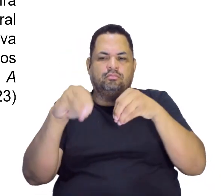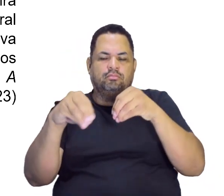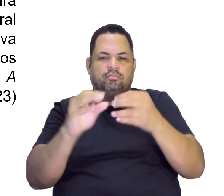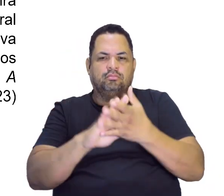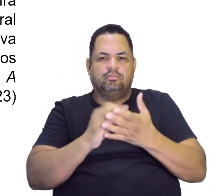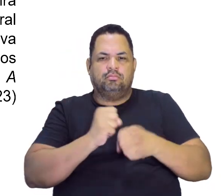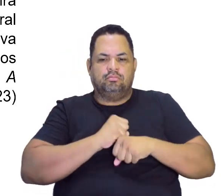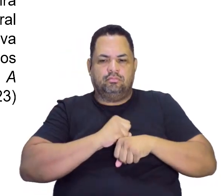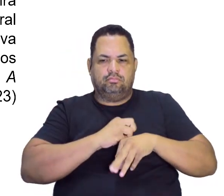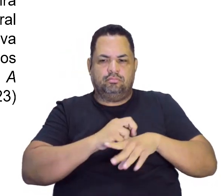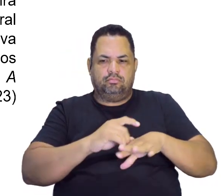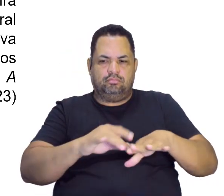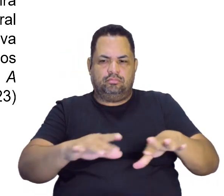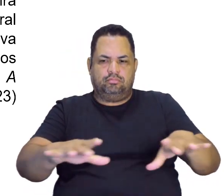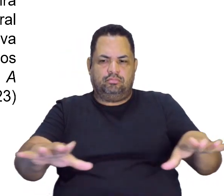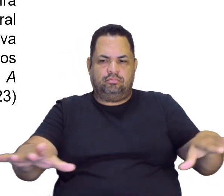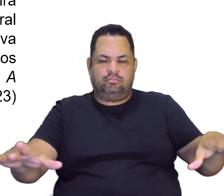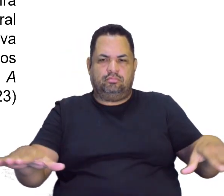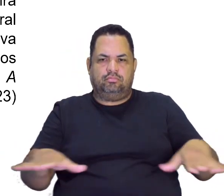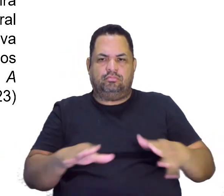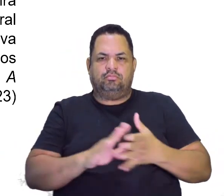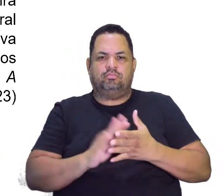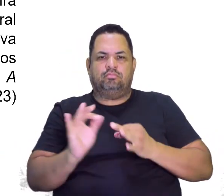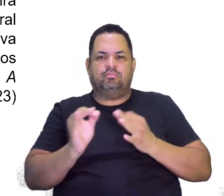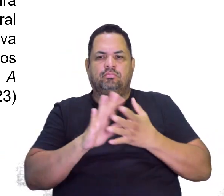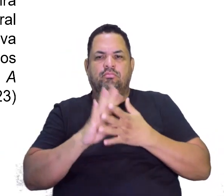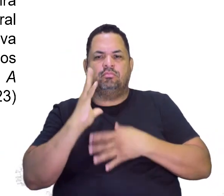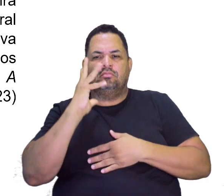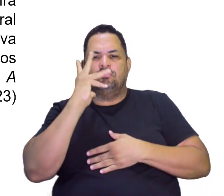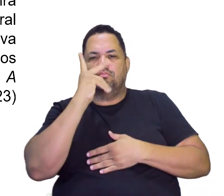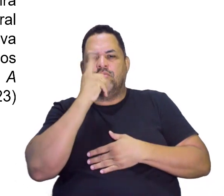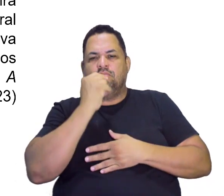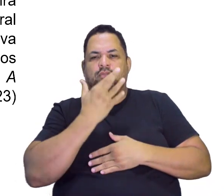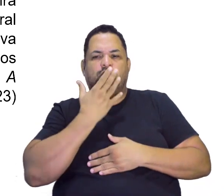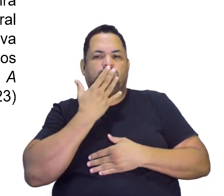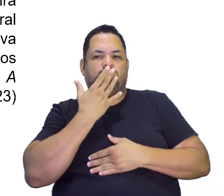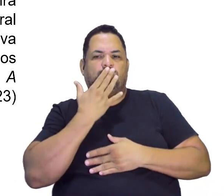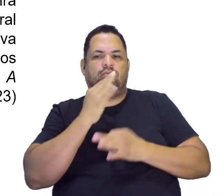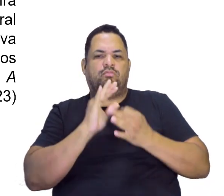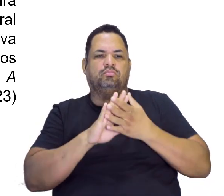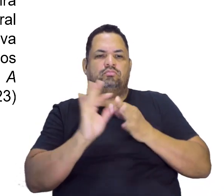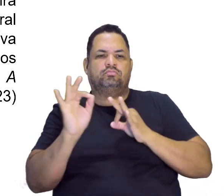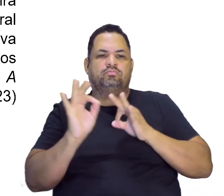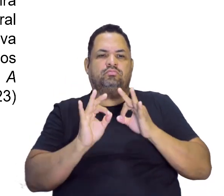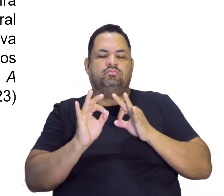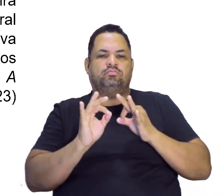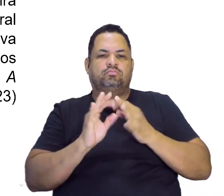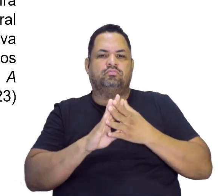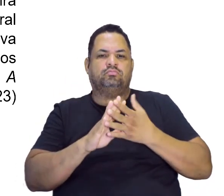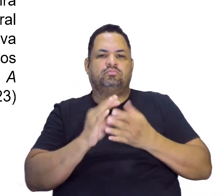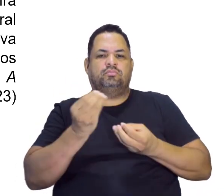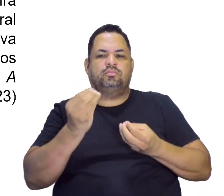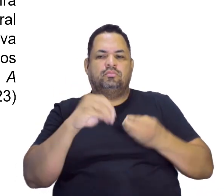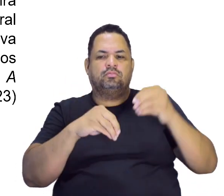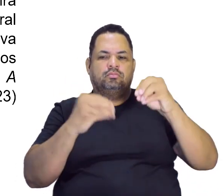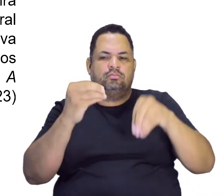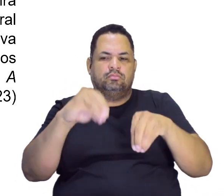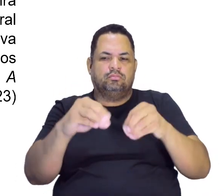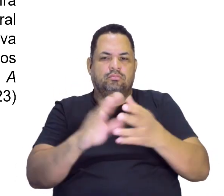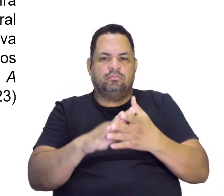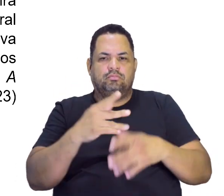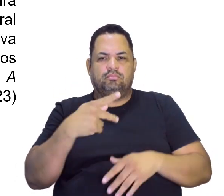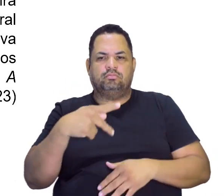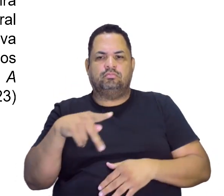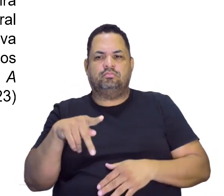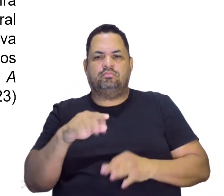que se esparrama bastante e que pela sua beleza pelas suas cores ele ele é muito plantado para